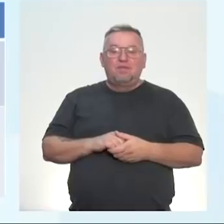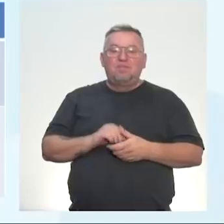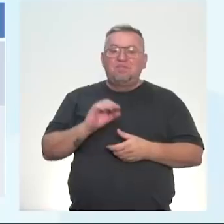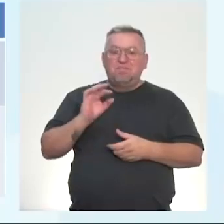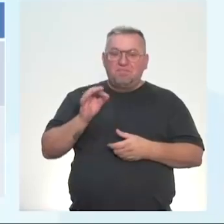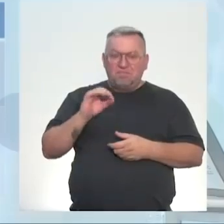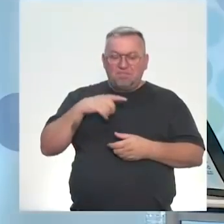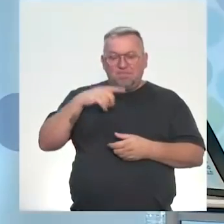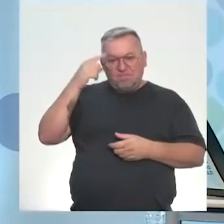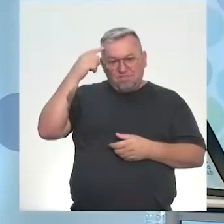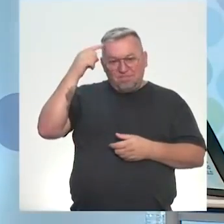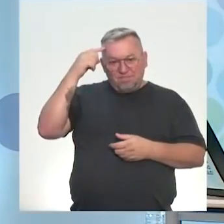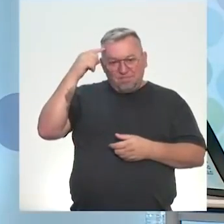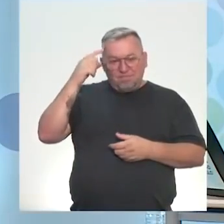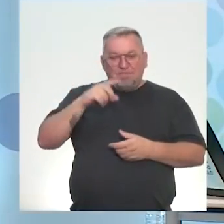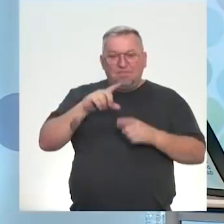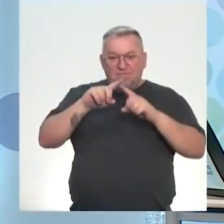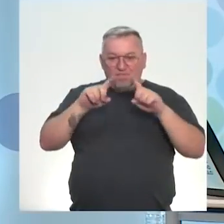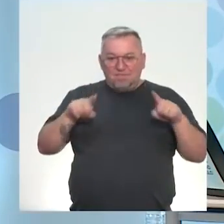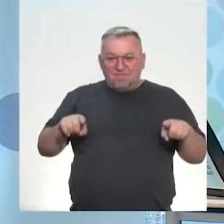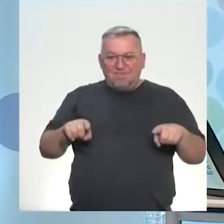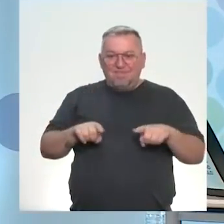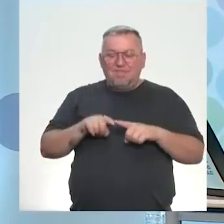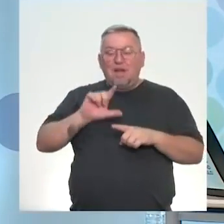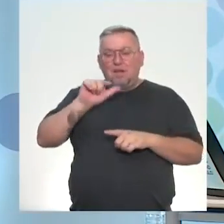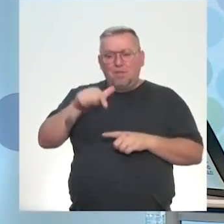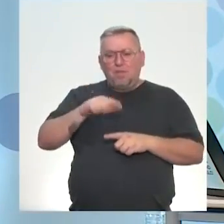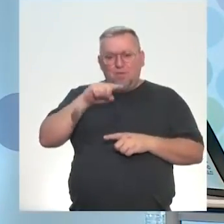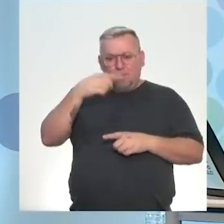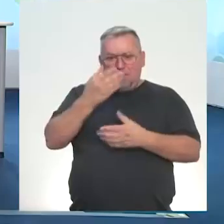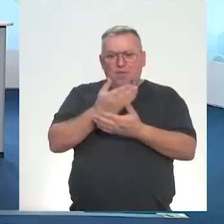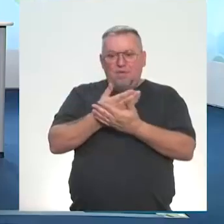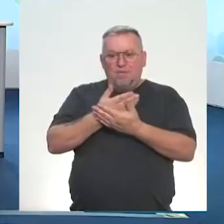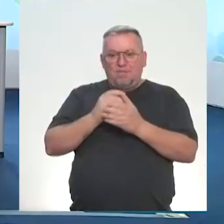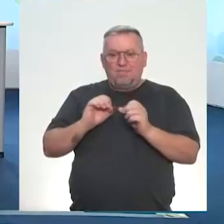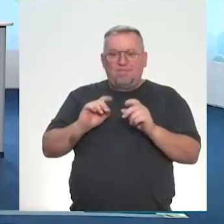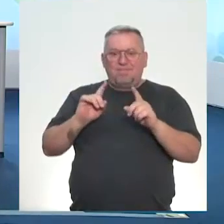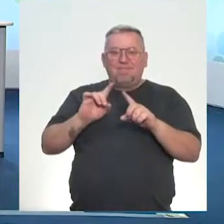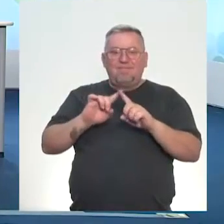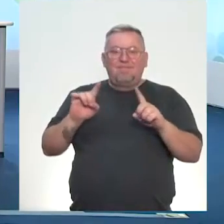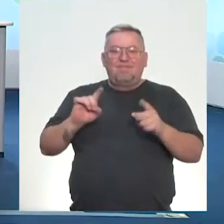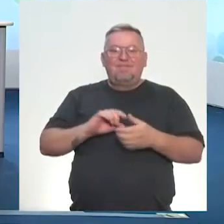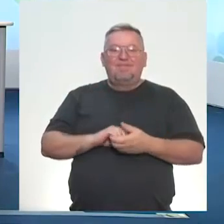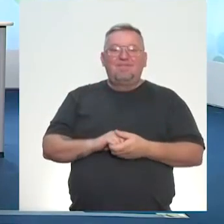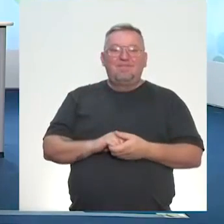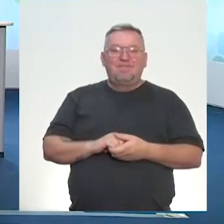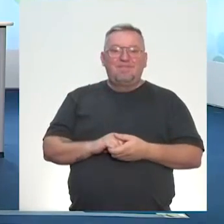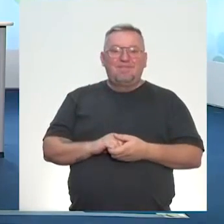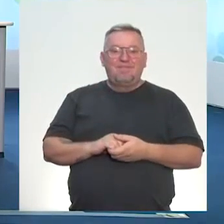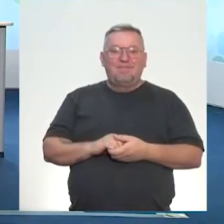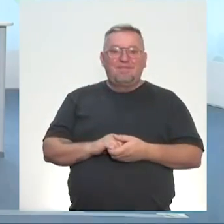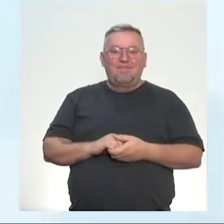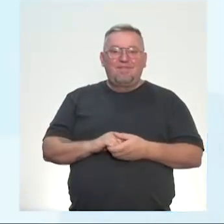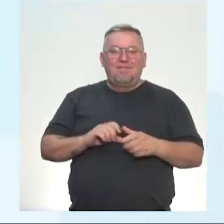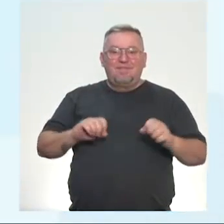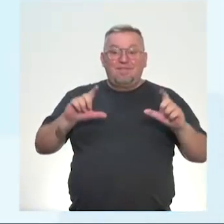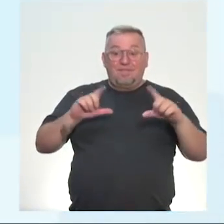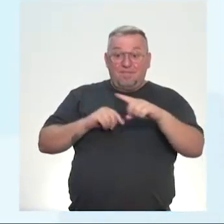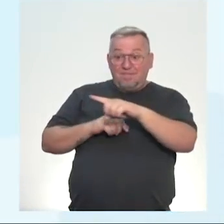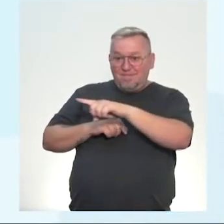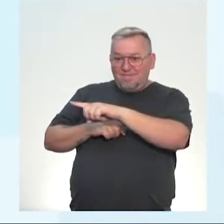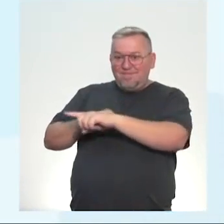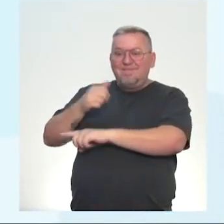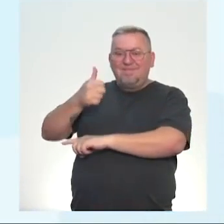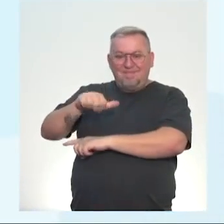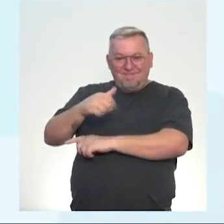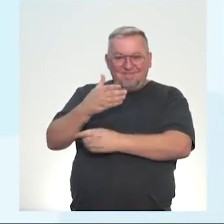Então, essa ideia aí é do losango. Mas a gente fala mais na próxima aula, beleza? Sim, sim, muito bom. Pode pôr na telinha a avaliação? Então,